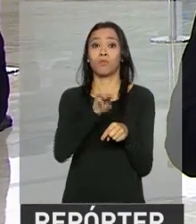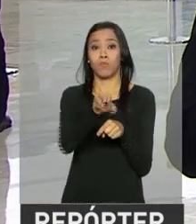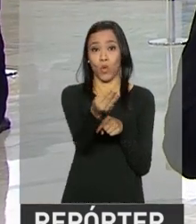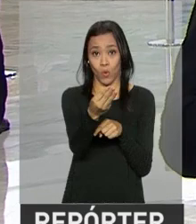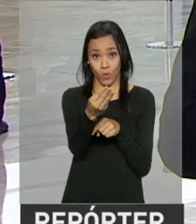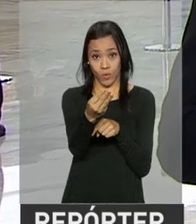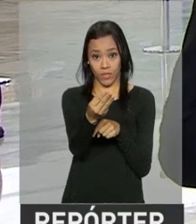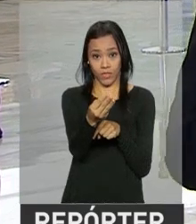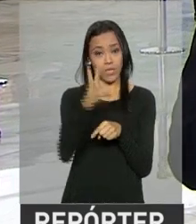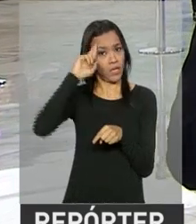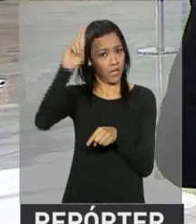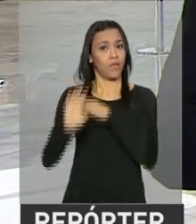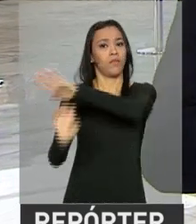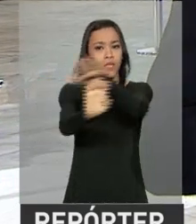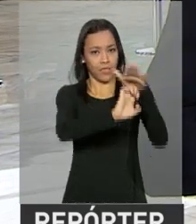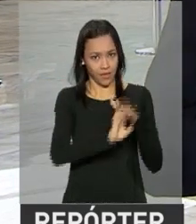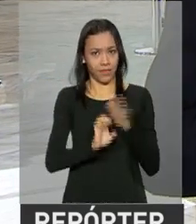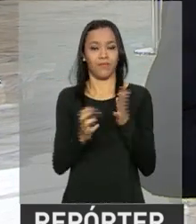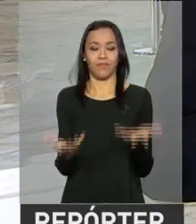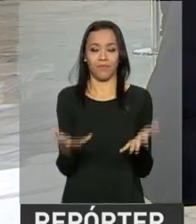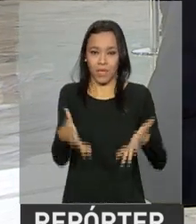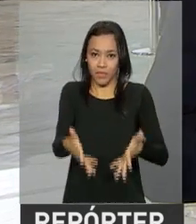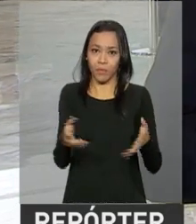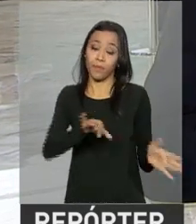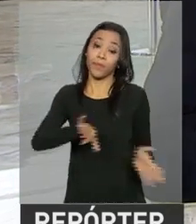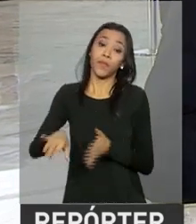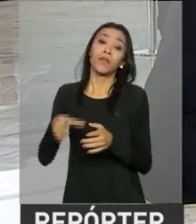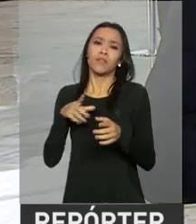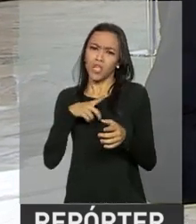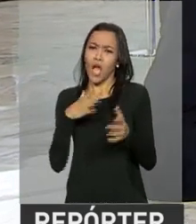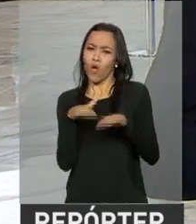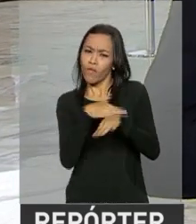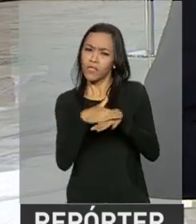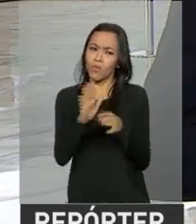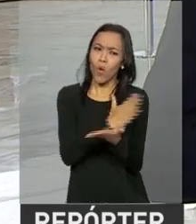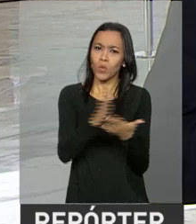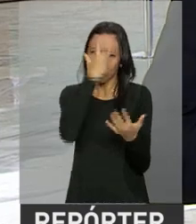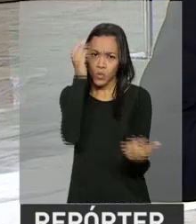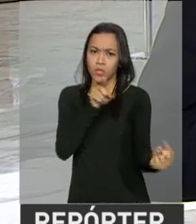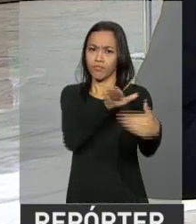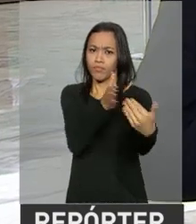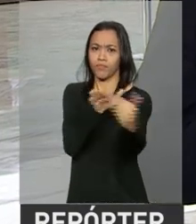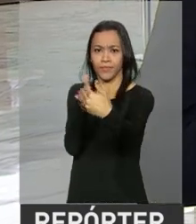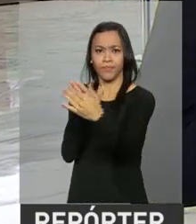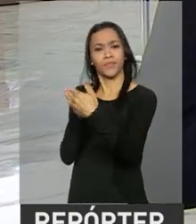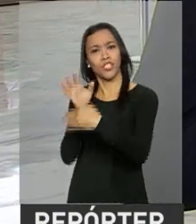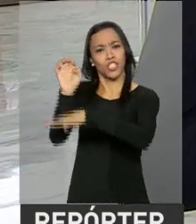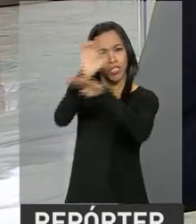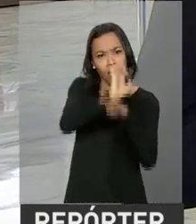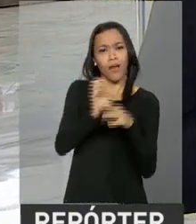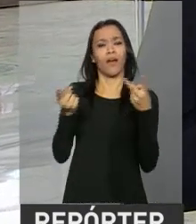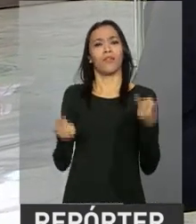empres empresários ligados a ela a gente vem conversando aí com alguns representantes mas a além de representantes Estaduais de